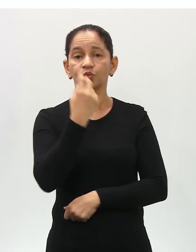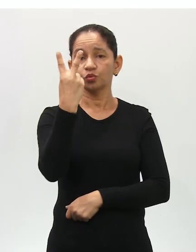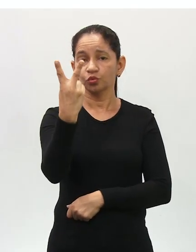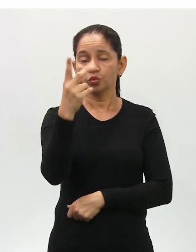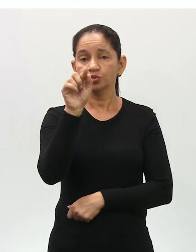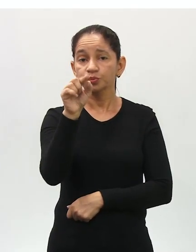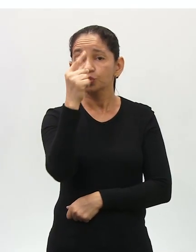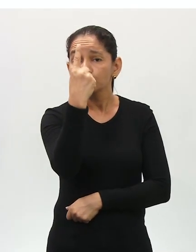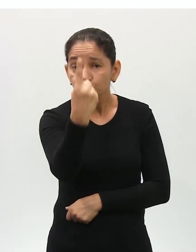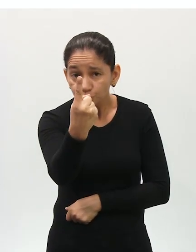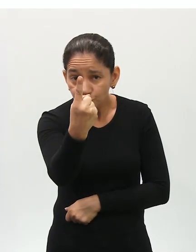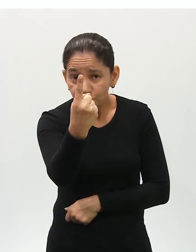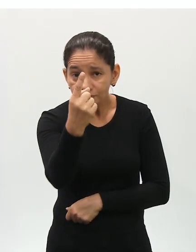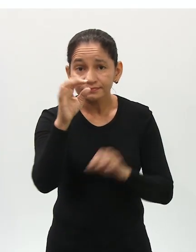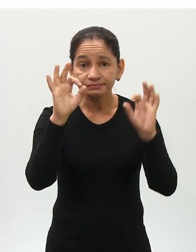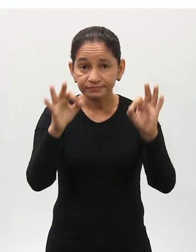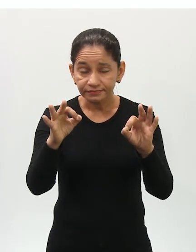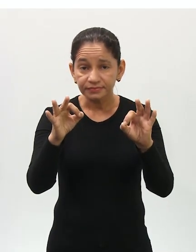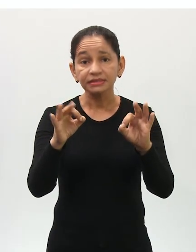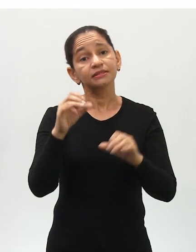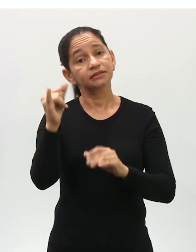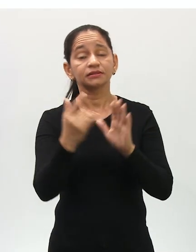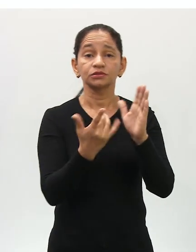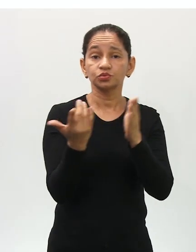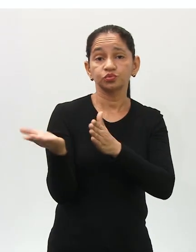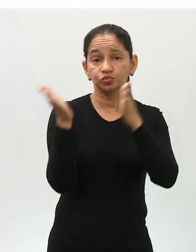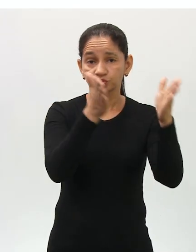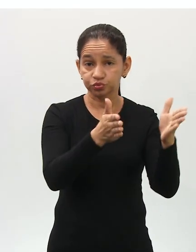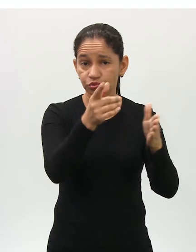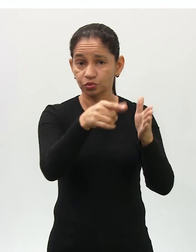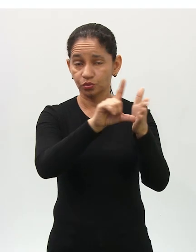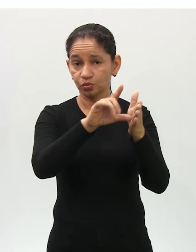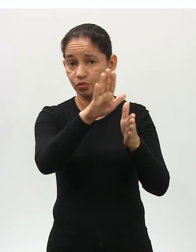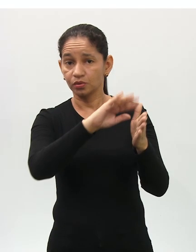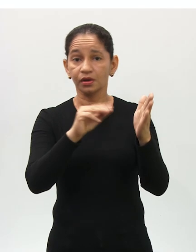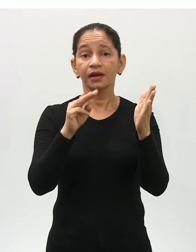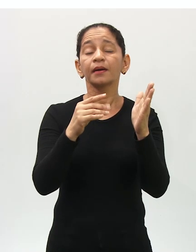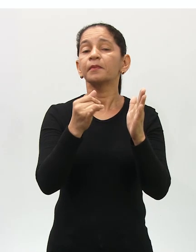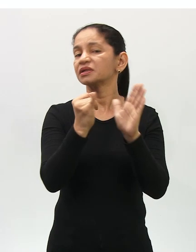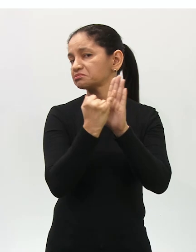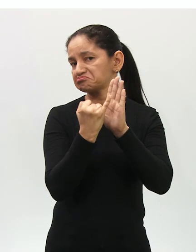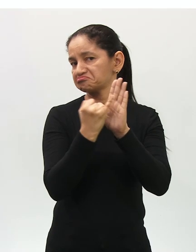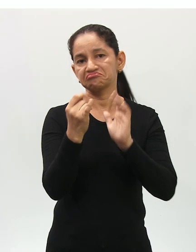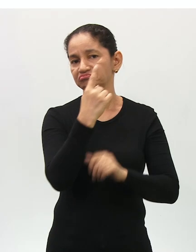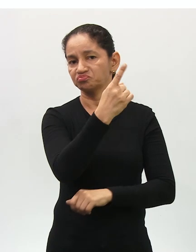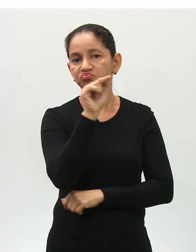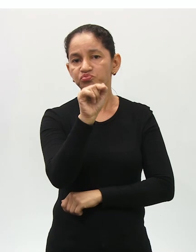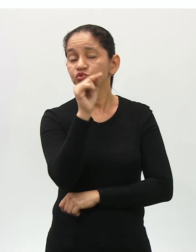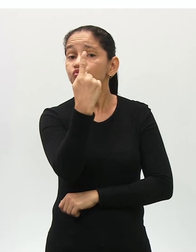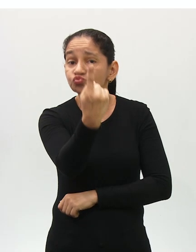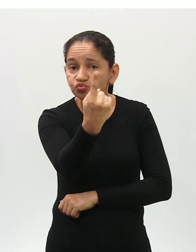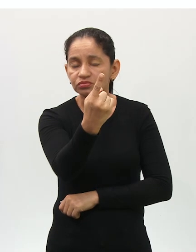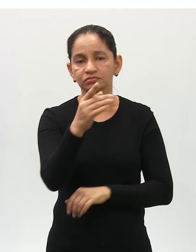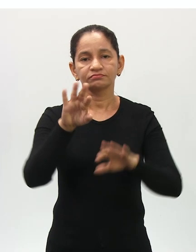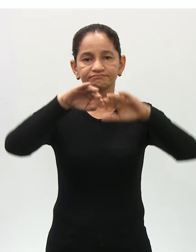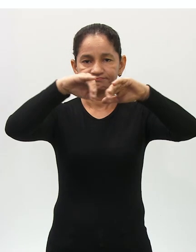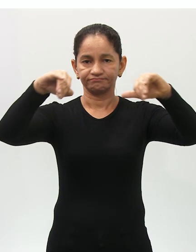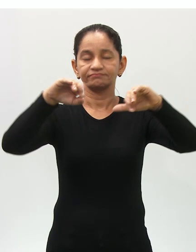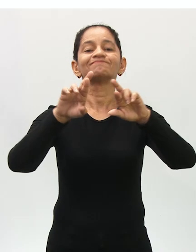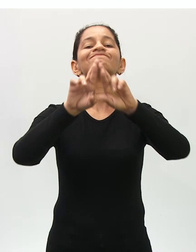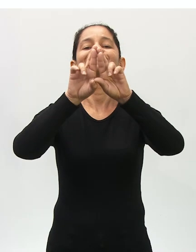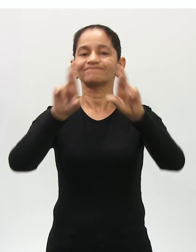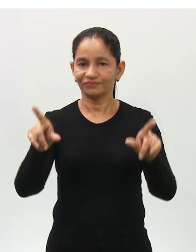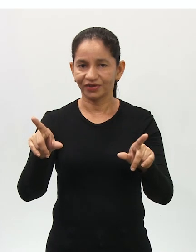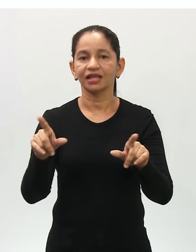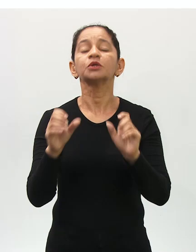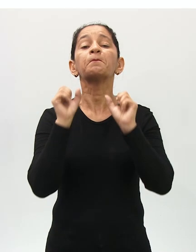né, 2.1, tá? Enquanto que na receita corrente, se for uma receita de imposto, seria 1.1. As receitas correntes também